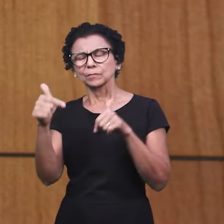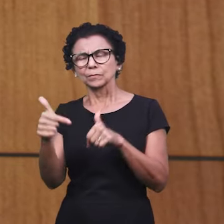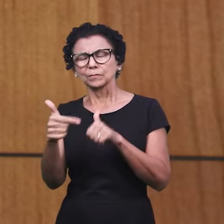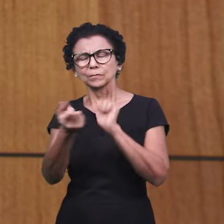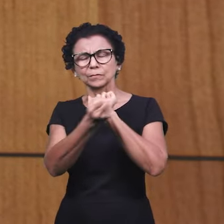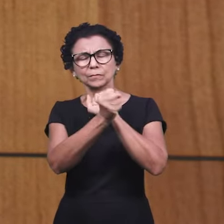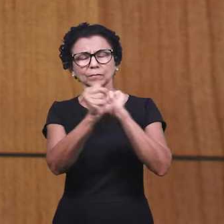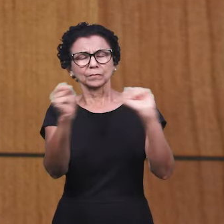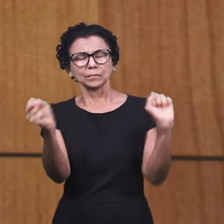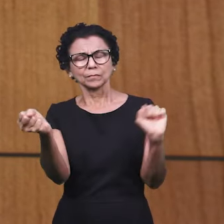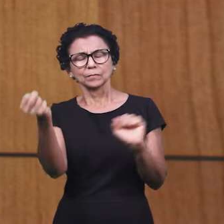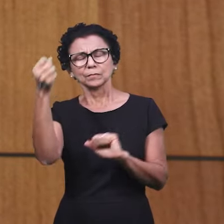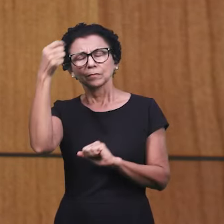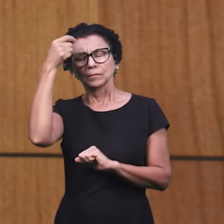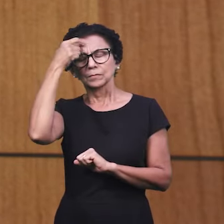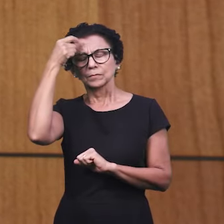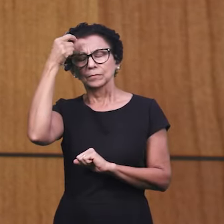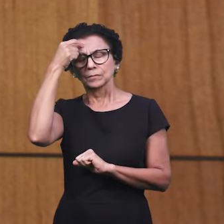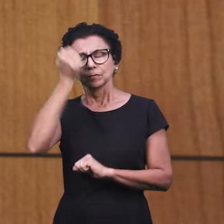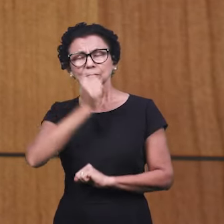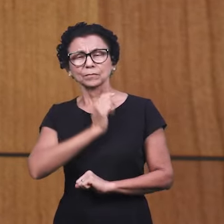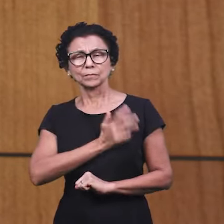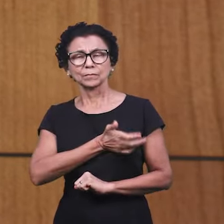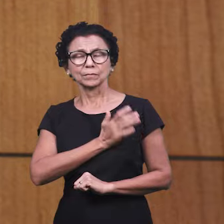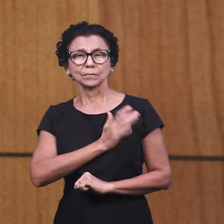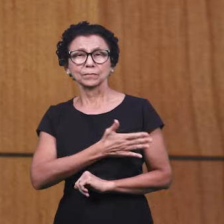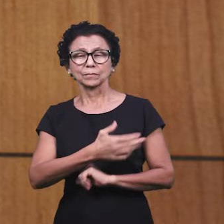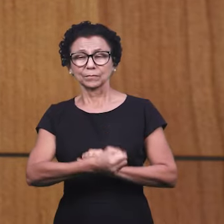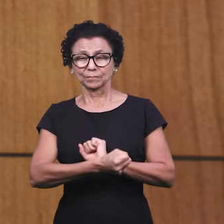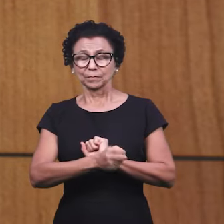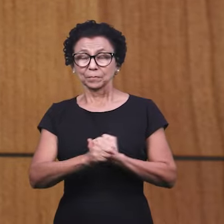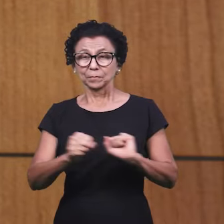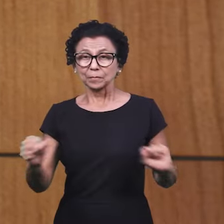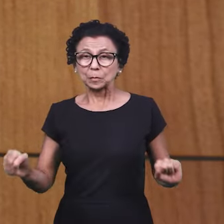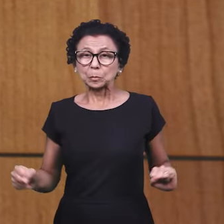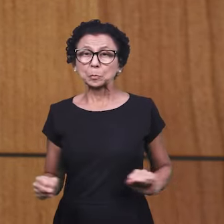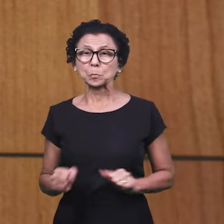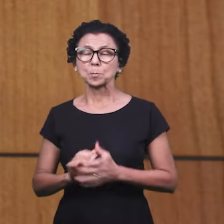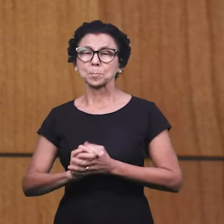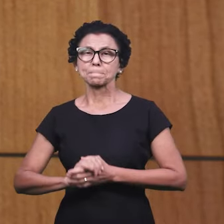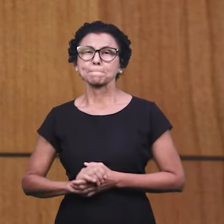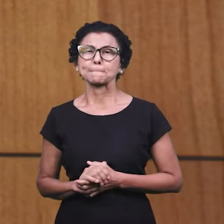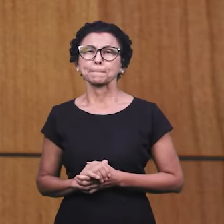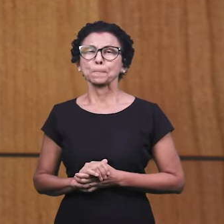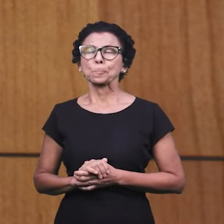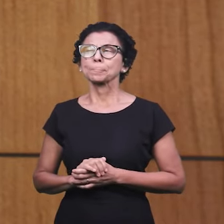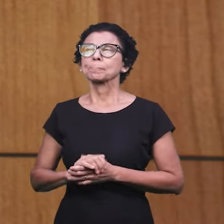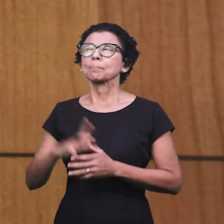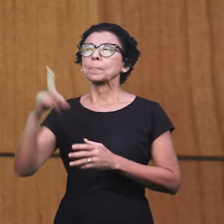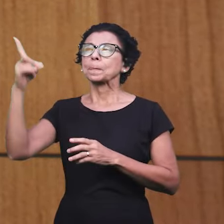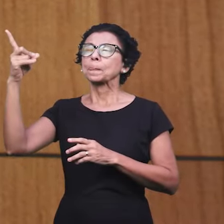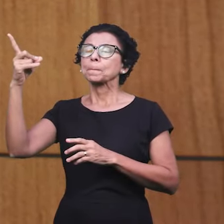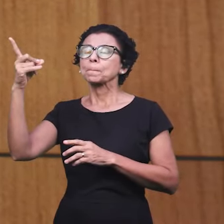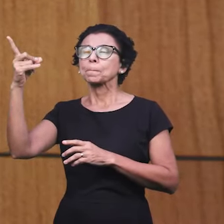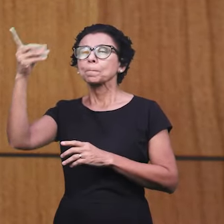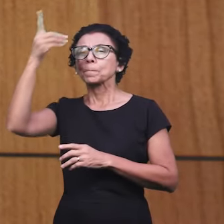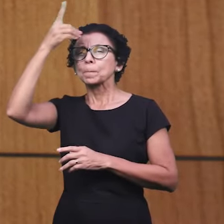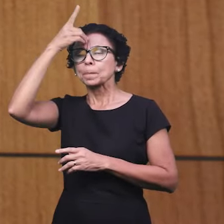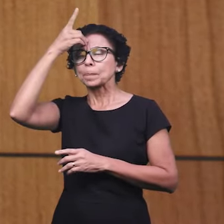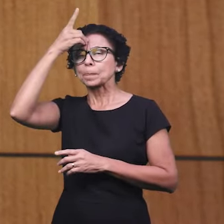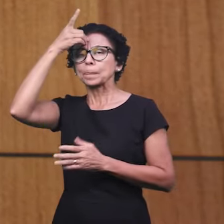corações. E aquilo que o Senhor já tem mostrado, Senhor, para este culto se cumpra, que as vidas sejam alcançadas, ó Deus, através dos dons